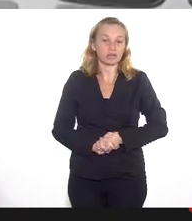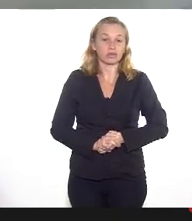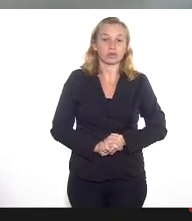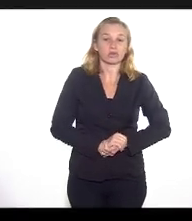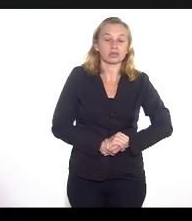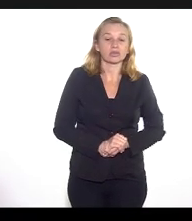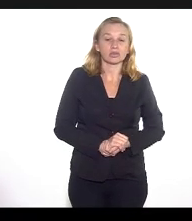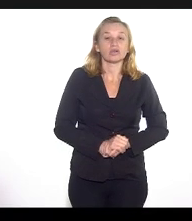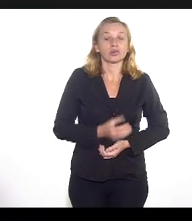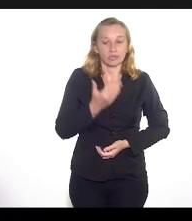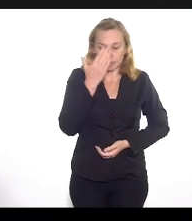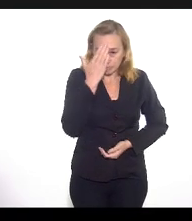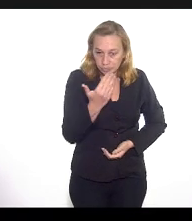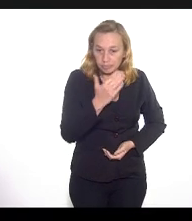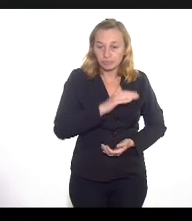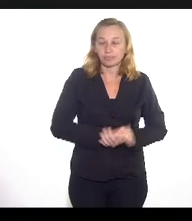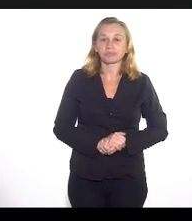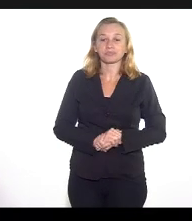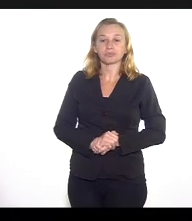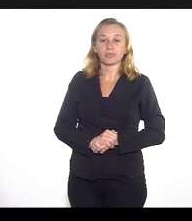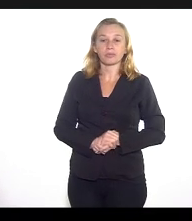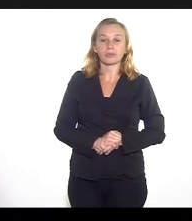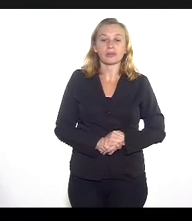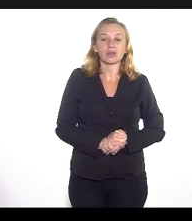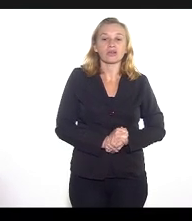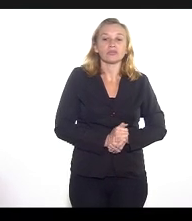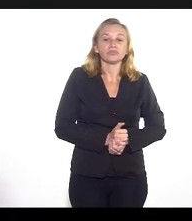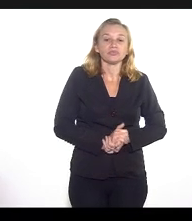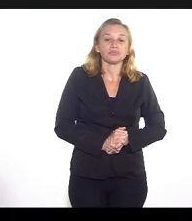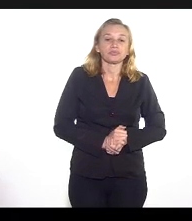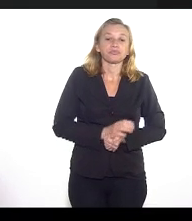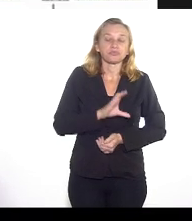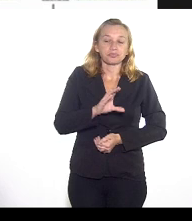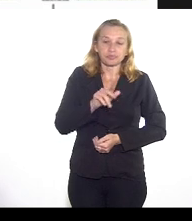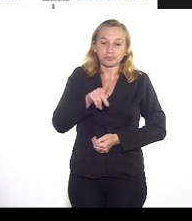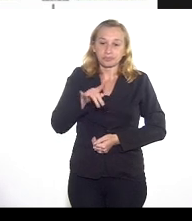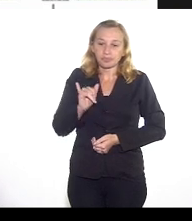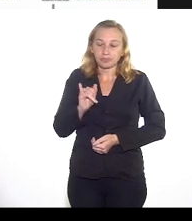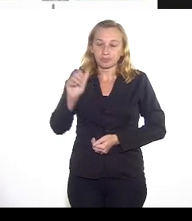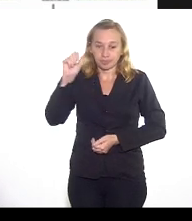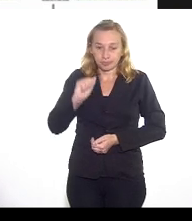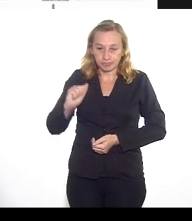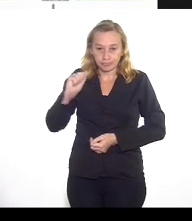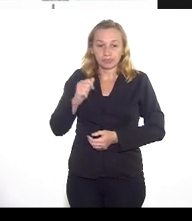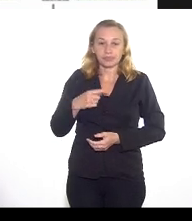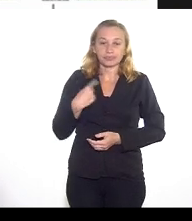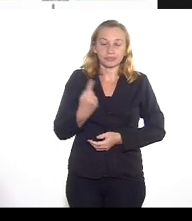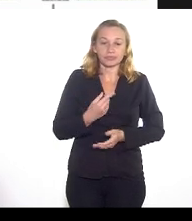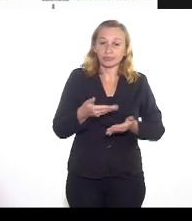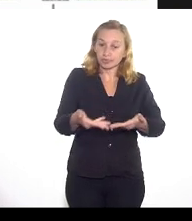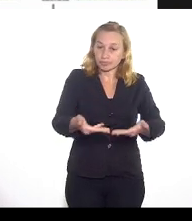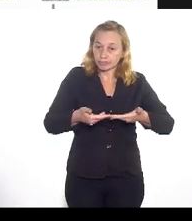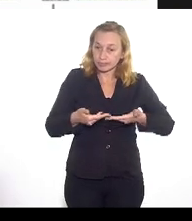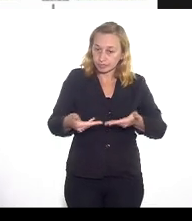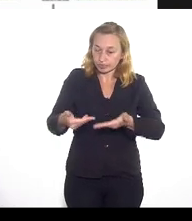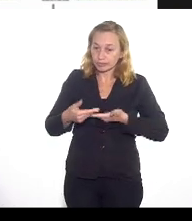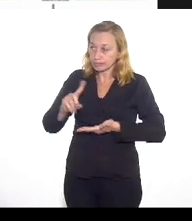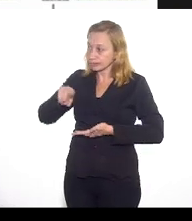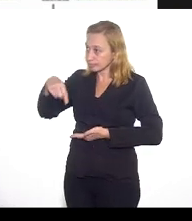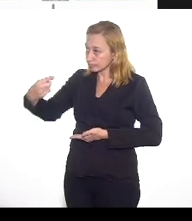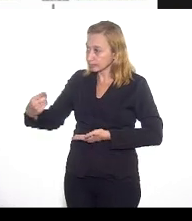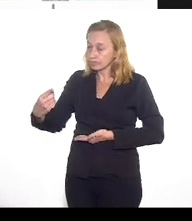Eu agradeço. Então, vamos, assessoria da CPI, nós vamos convidar para a